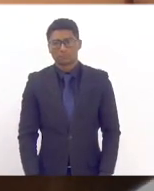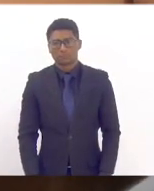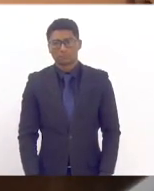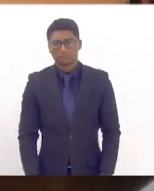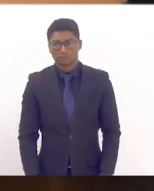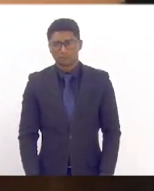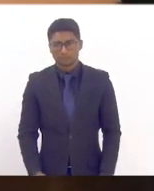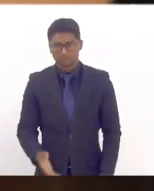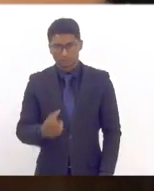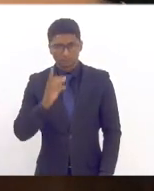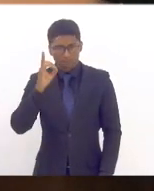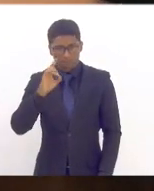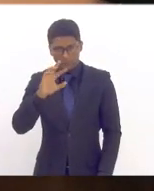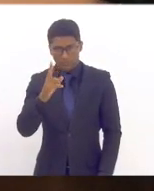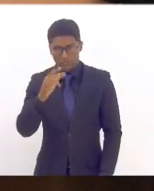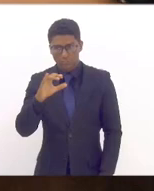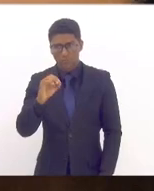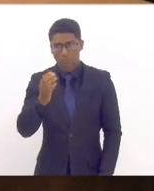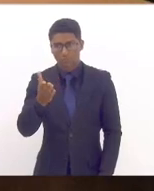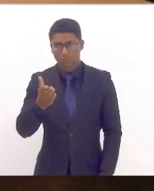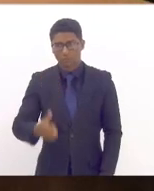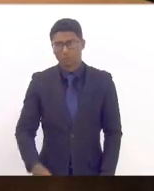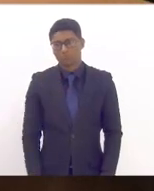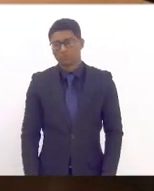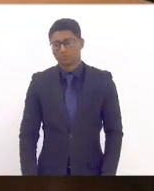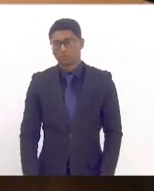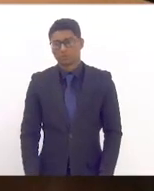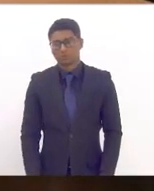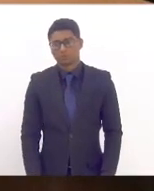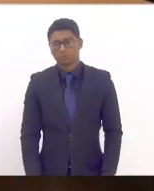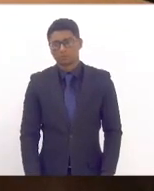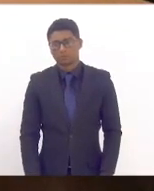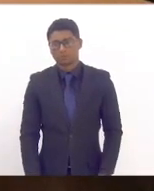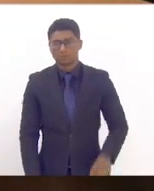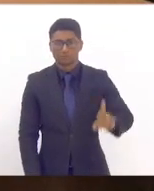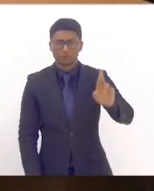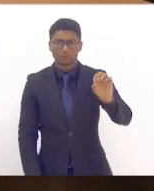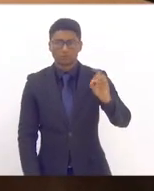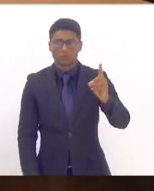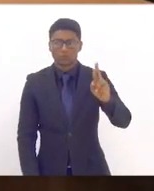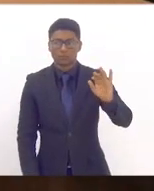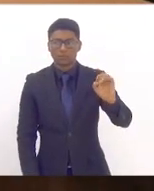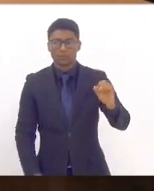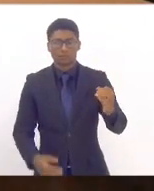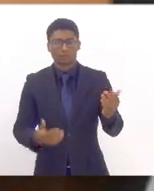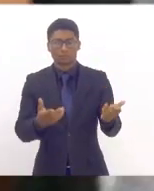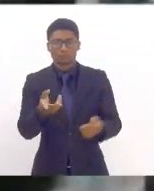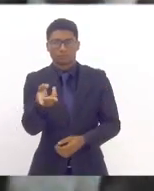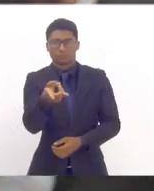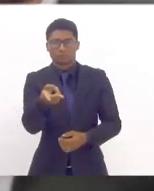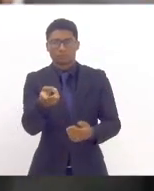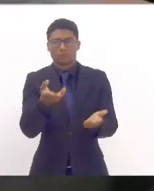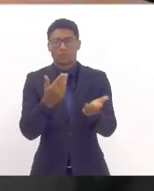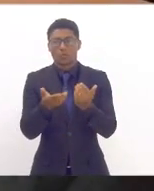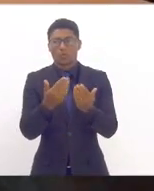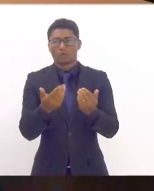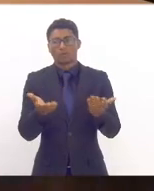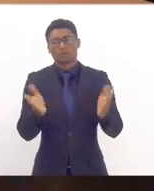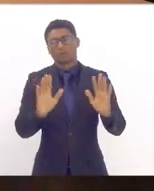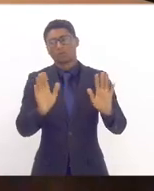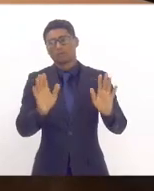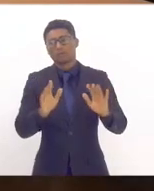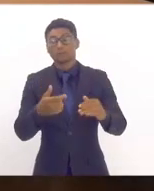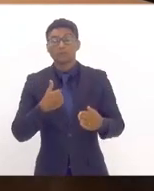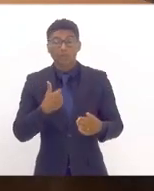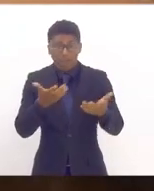Deputado Chico Machado não Deputado Rodrigo Amorim tá conversando com a silêncio não mas o que